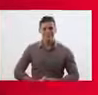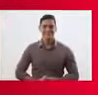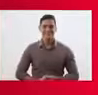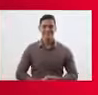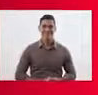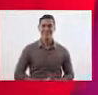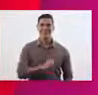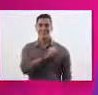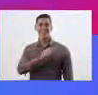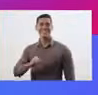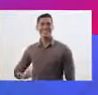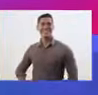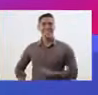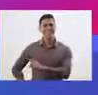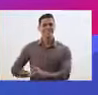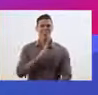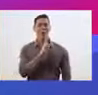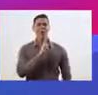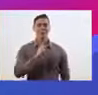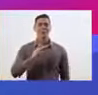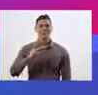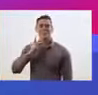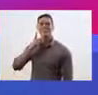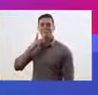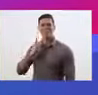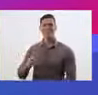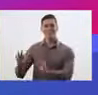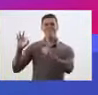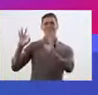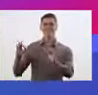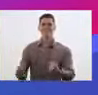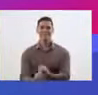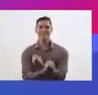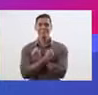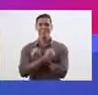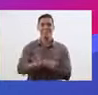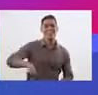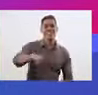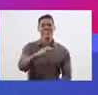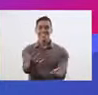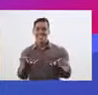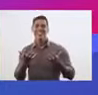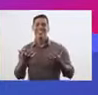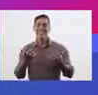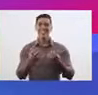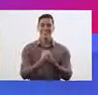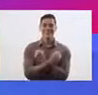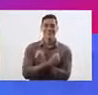ideias. Senador é Roberto Paulino, ele é o abraço.